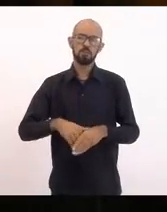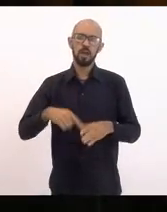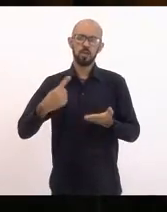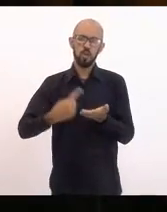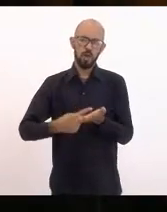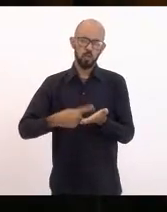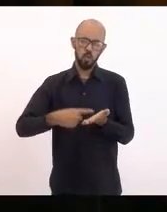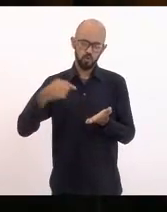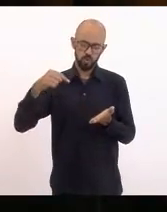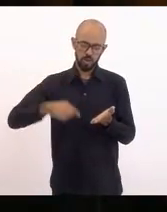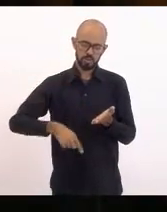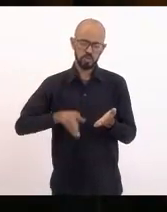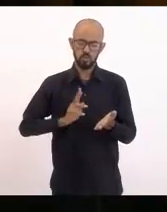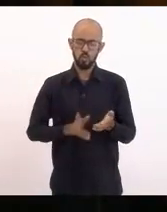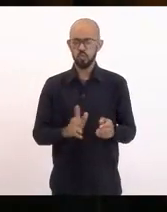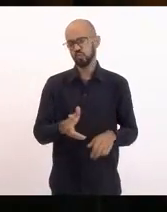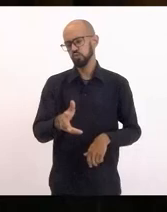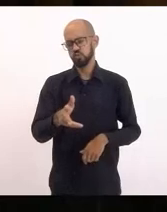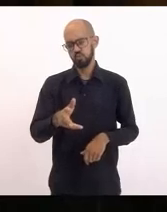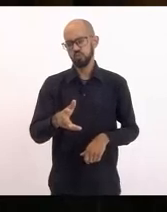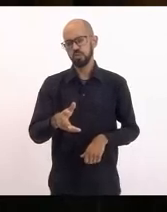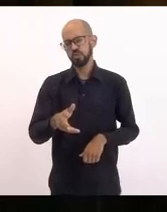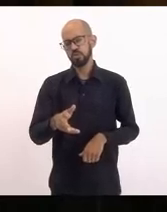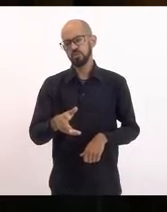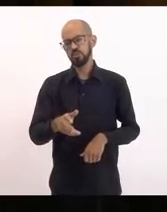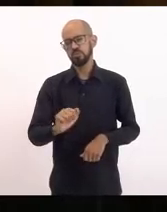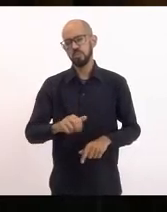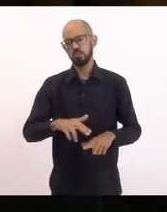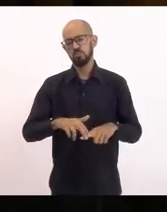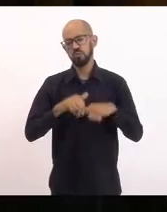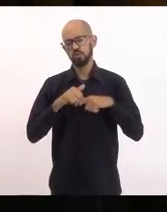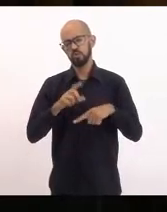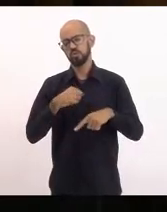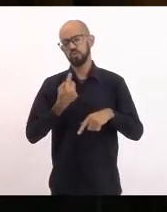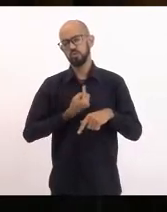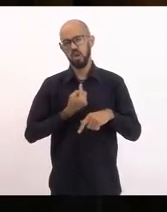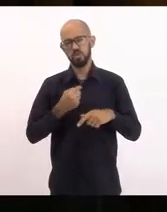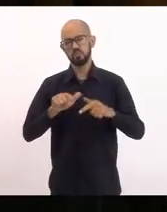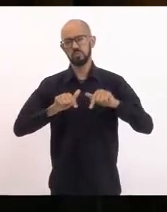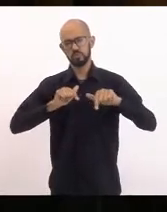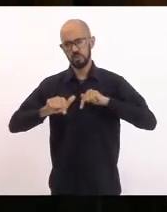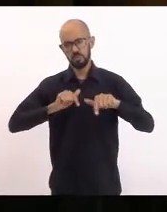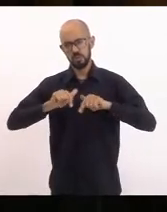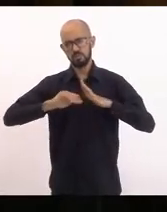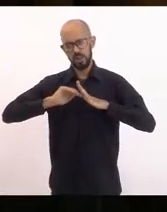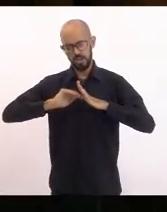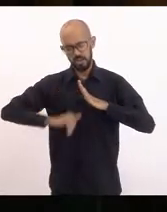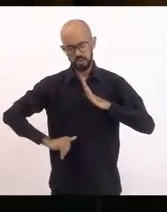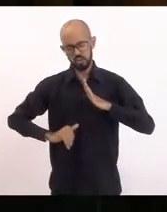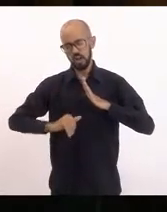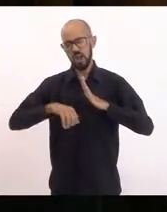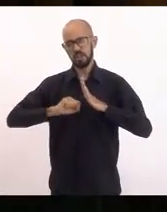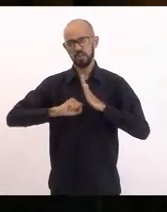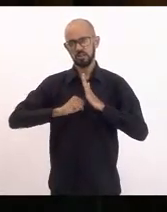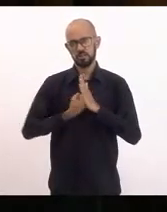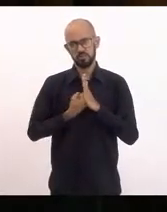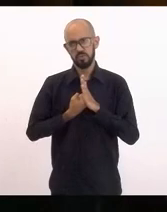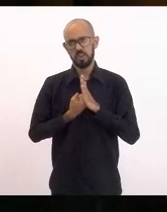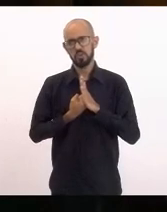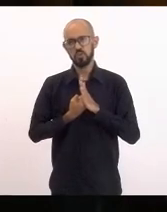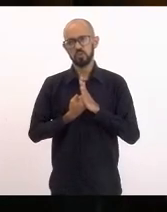aqui prevaleça, permaneça. Portanto, nós vamos trabalhar pela derrubada deste veto